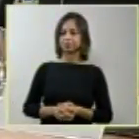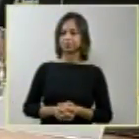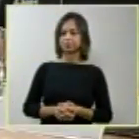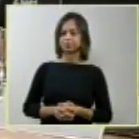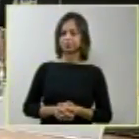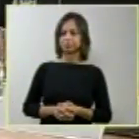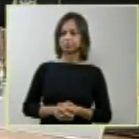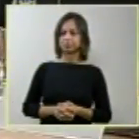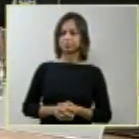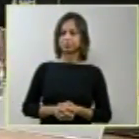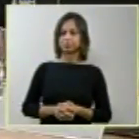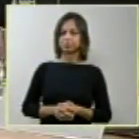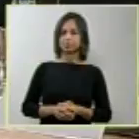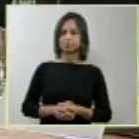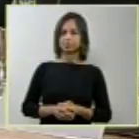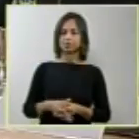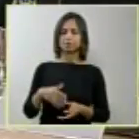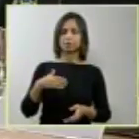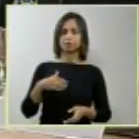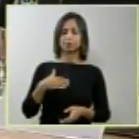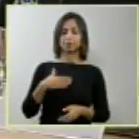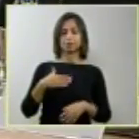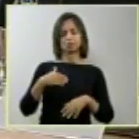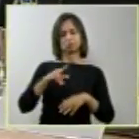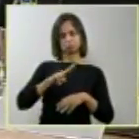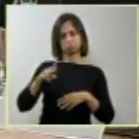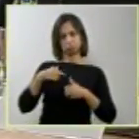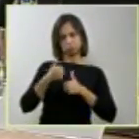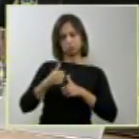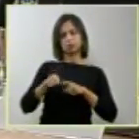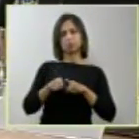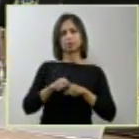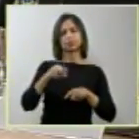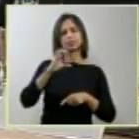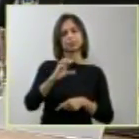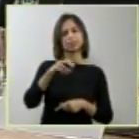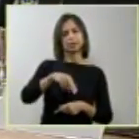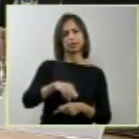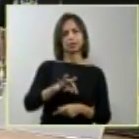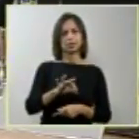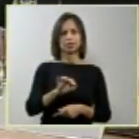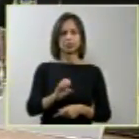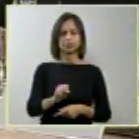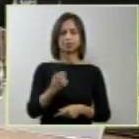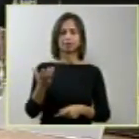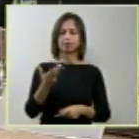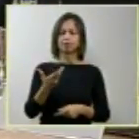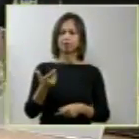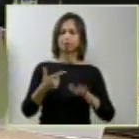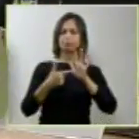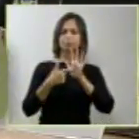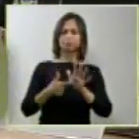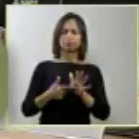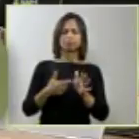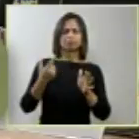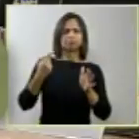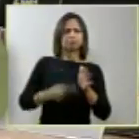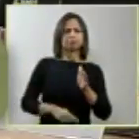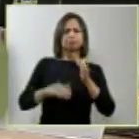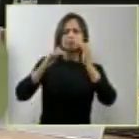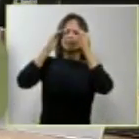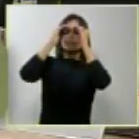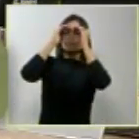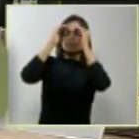Deputado Luiz Bassuma, eu, em meu nome pessoal, em nome da CNTS, em nome da ANIS, gostaria de manifestar um profundo respeito pelas